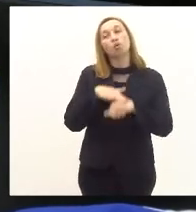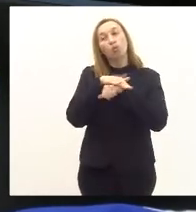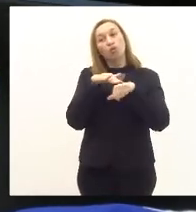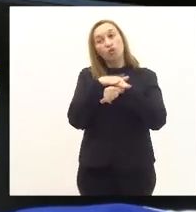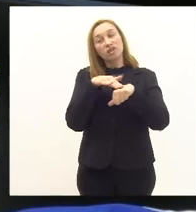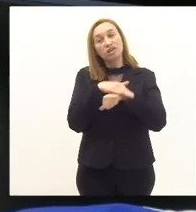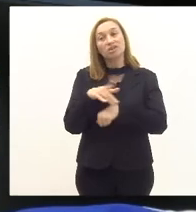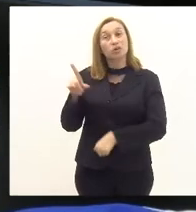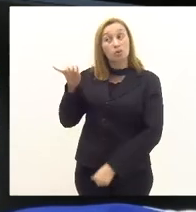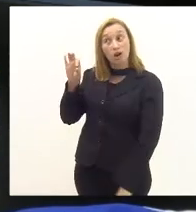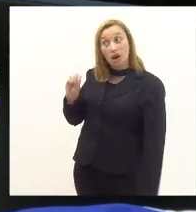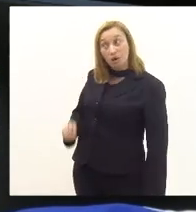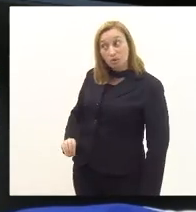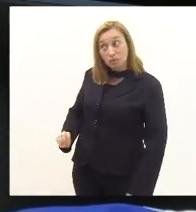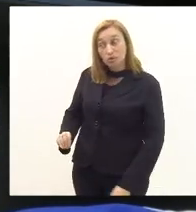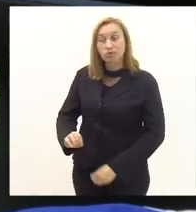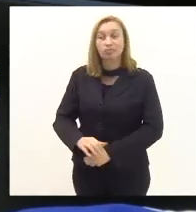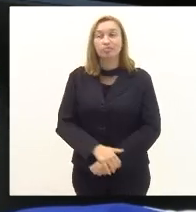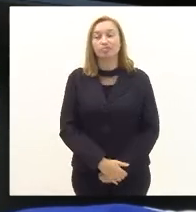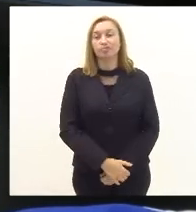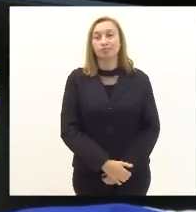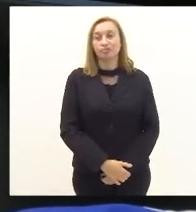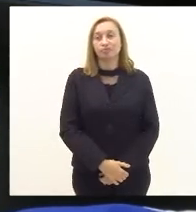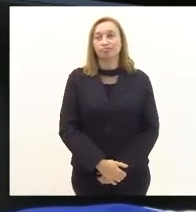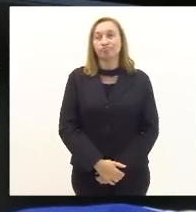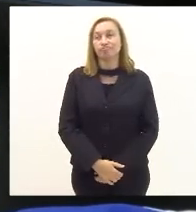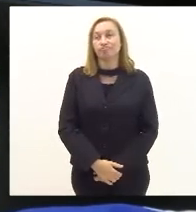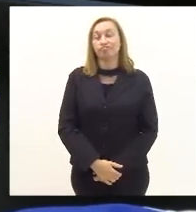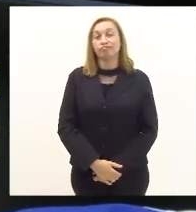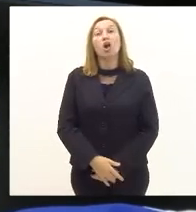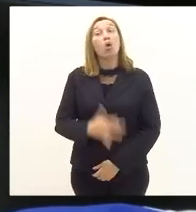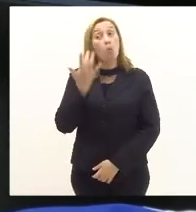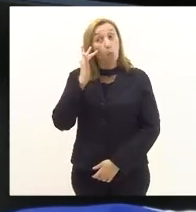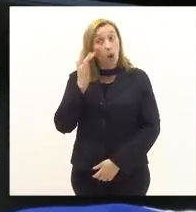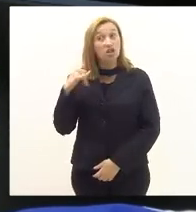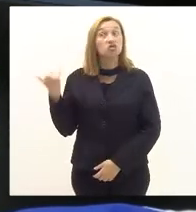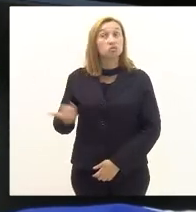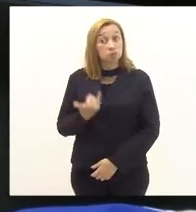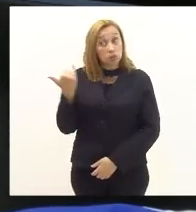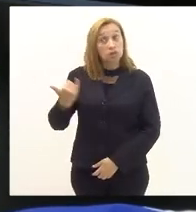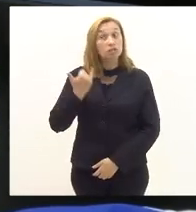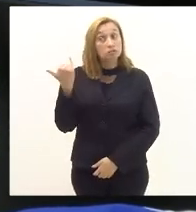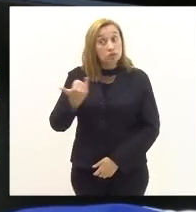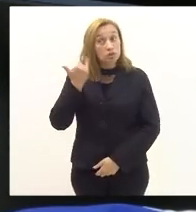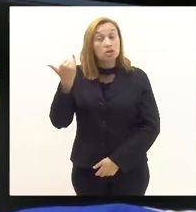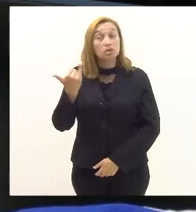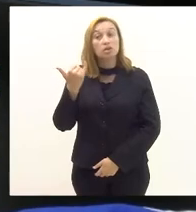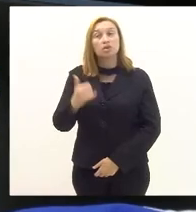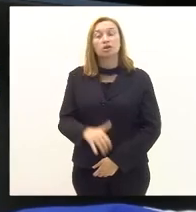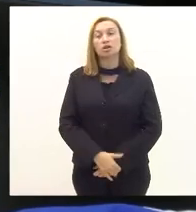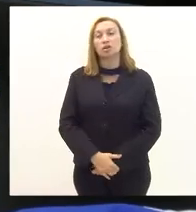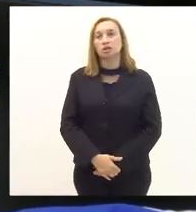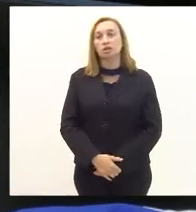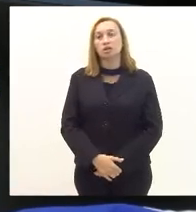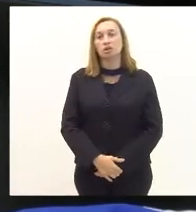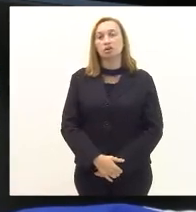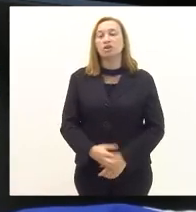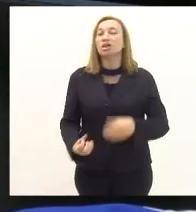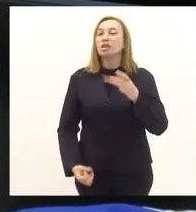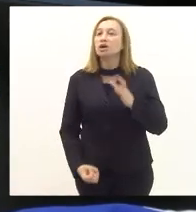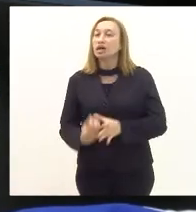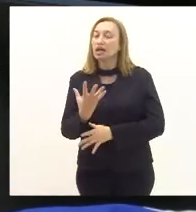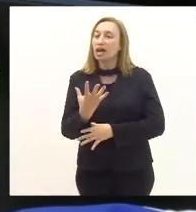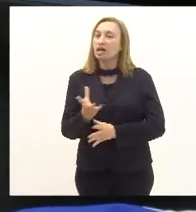aqui com o Cláudio, e eu acho que é importante nós criarmos